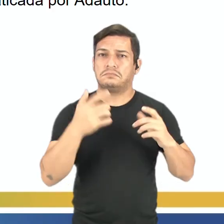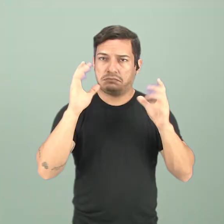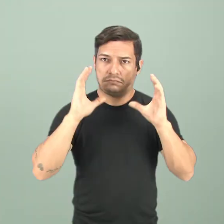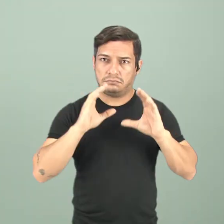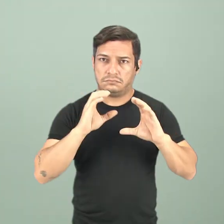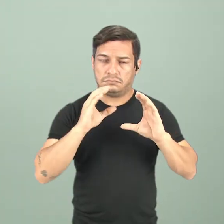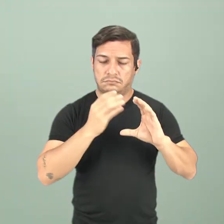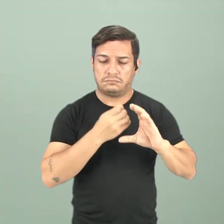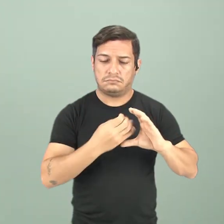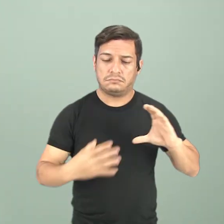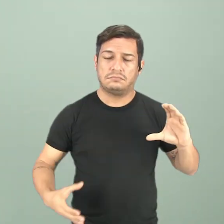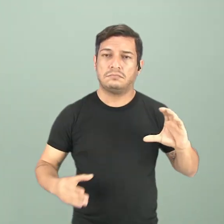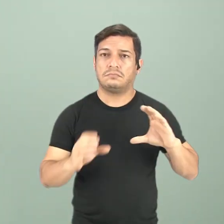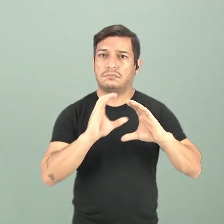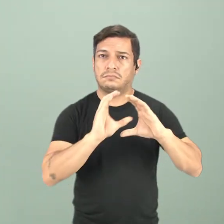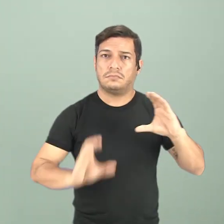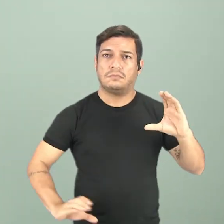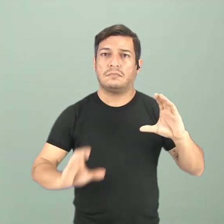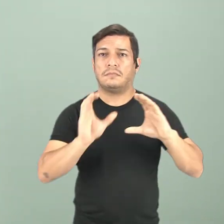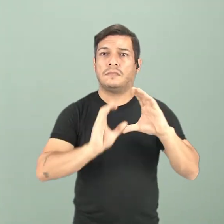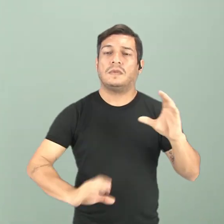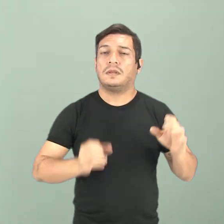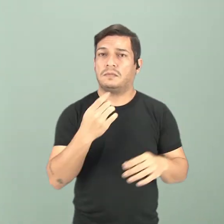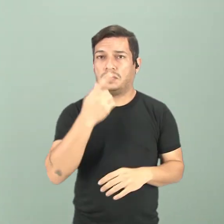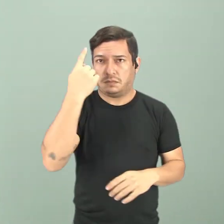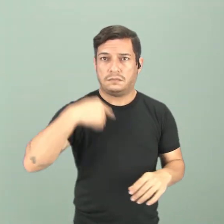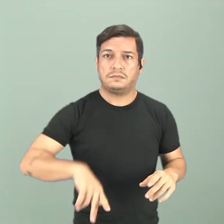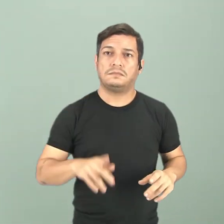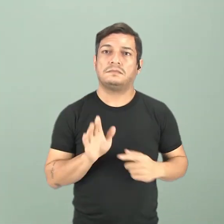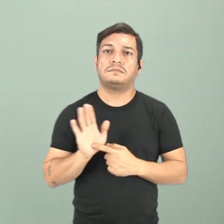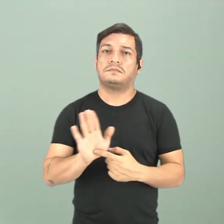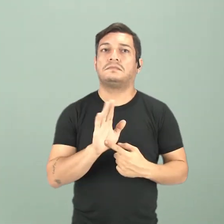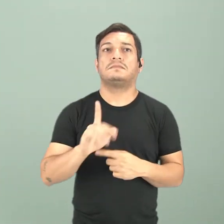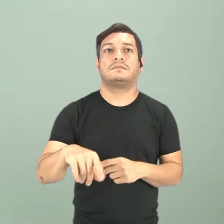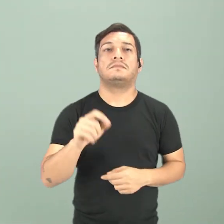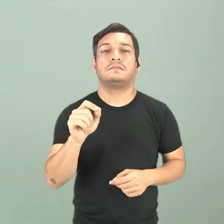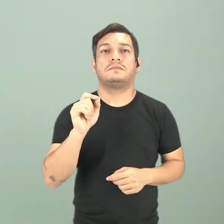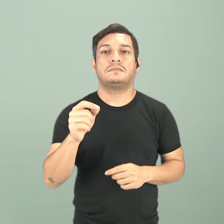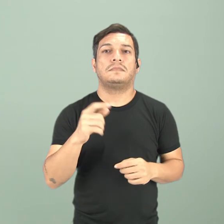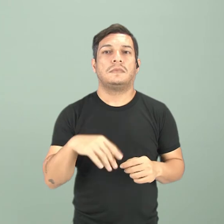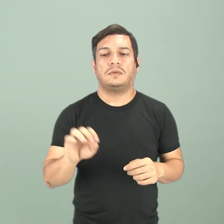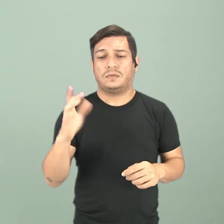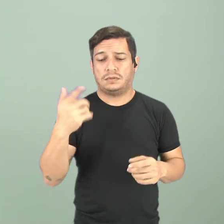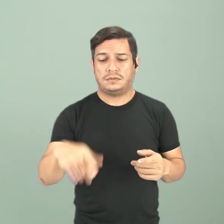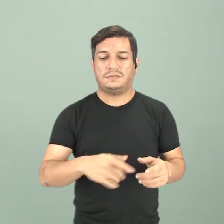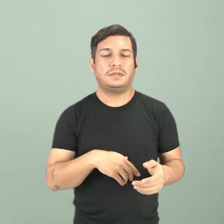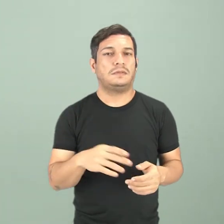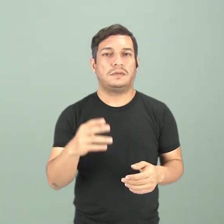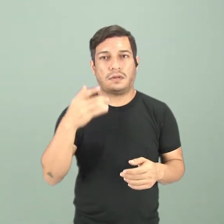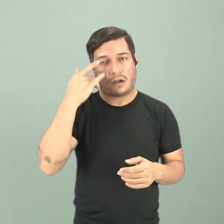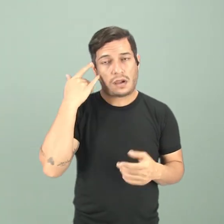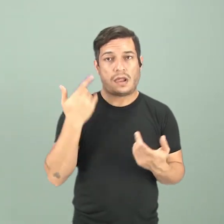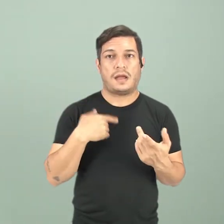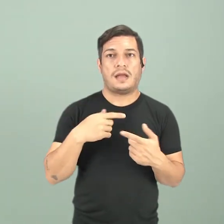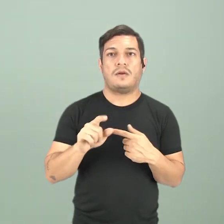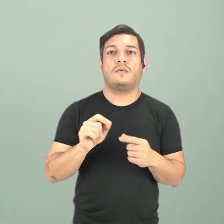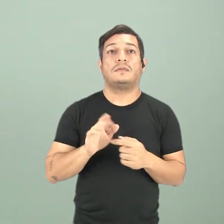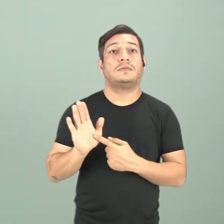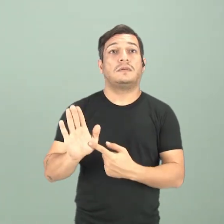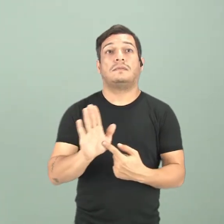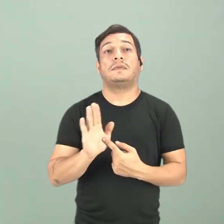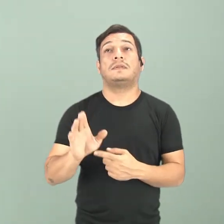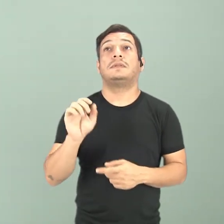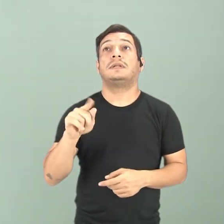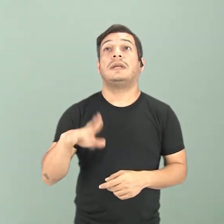educação e tiver bom caráter, tiver boa índole, você não fica com a carteira de ninguém sabendo de quem é. Então a ocasião não faz o ladrão.